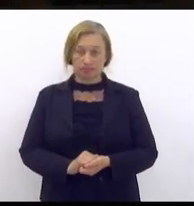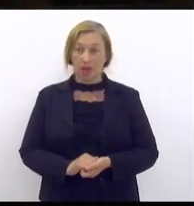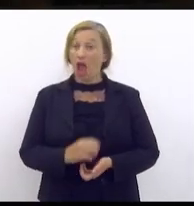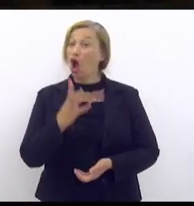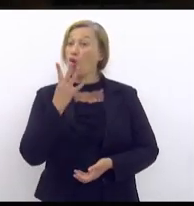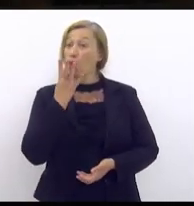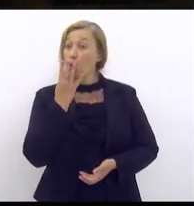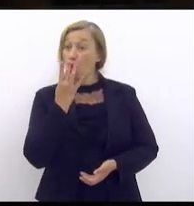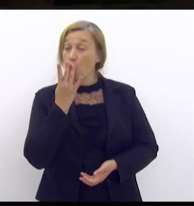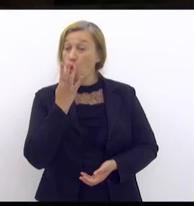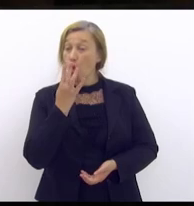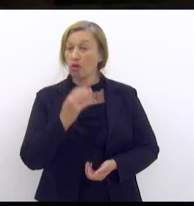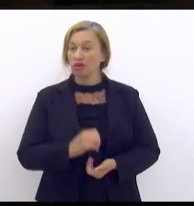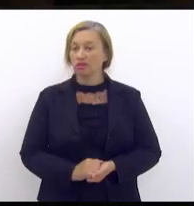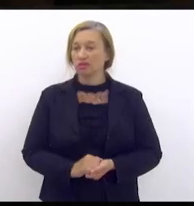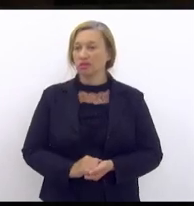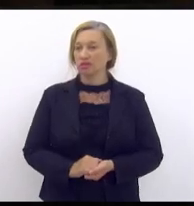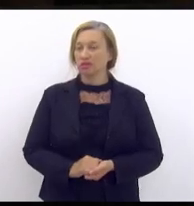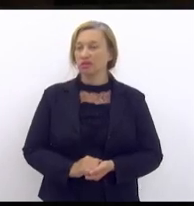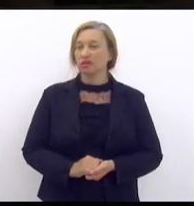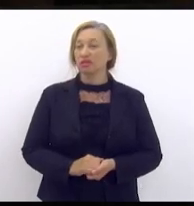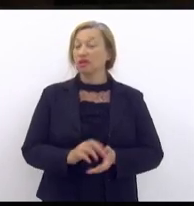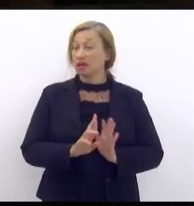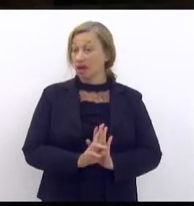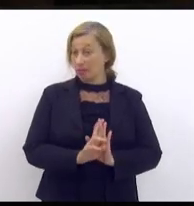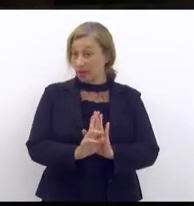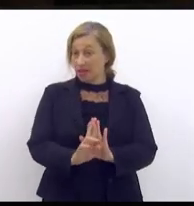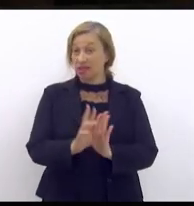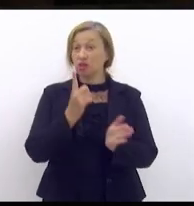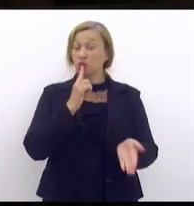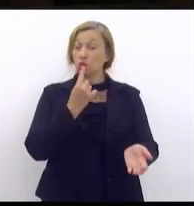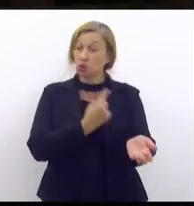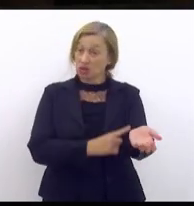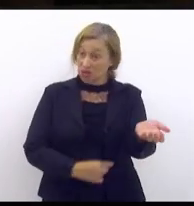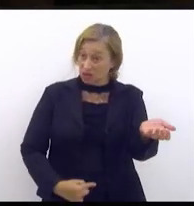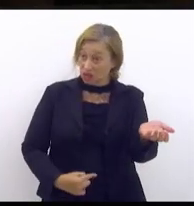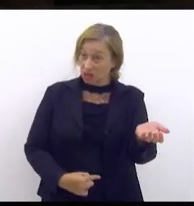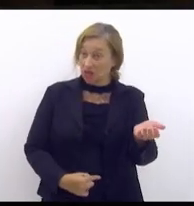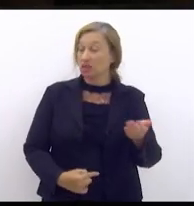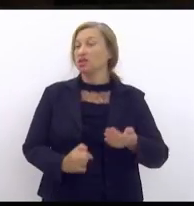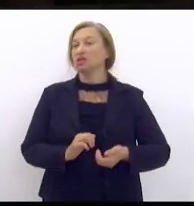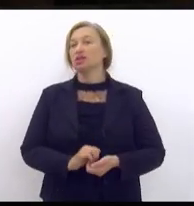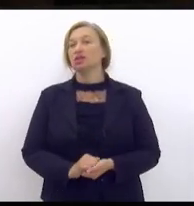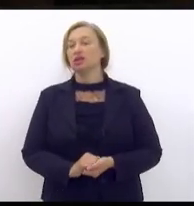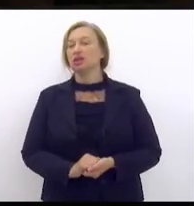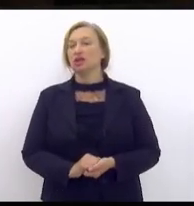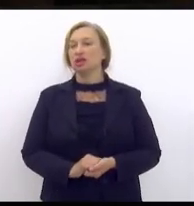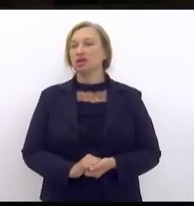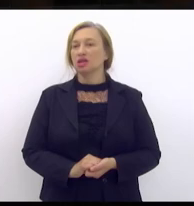cor que sempre simbolizou nos escudos, né?